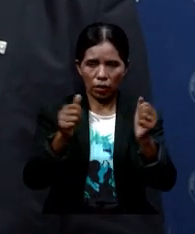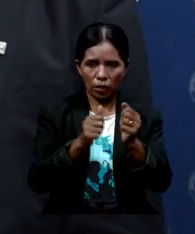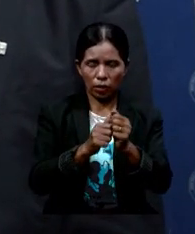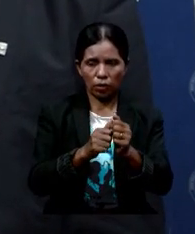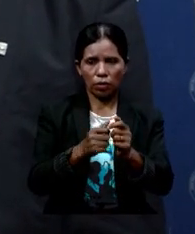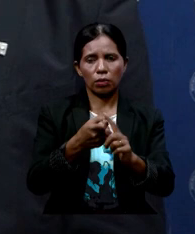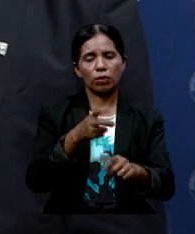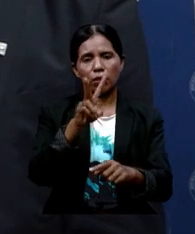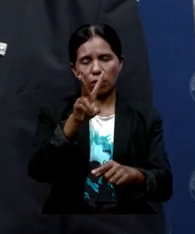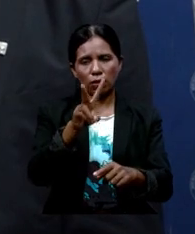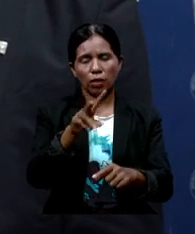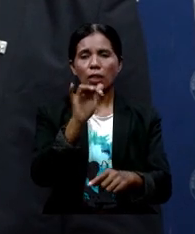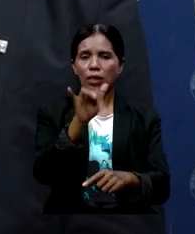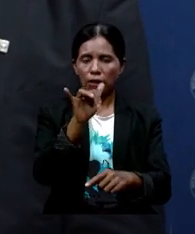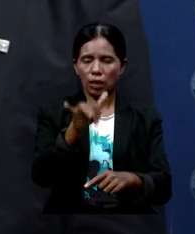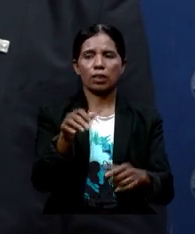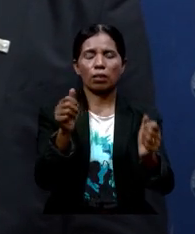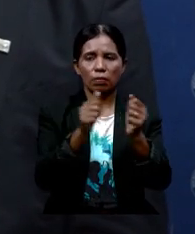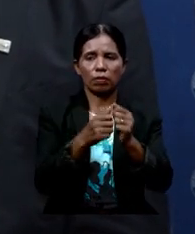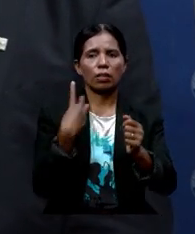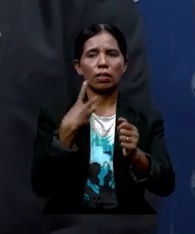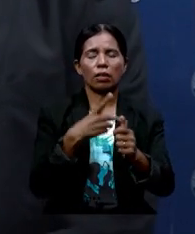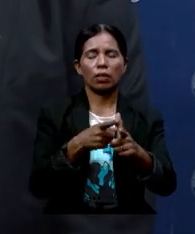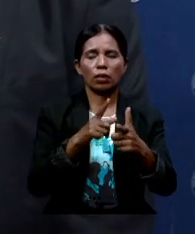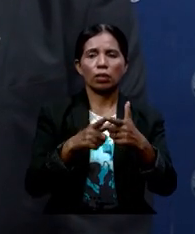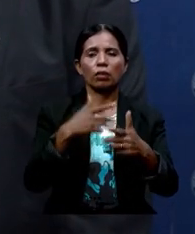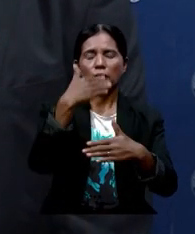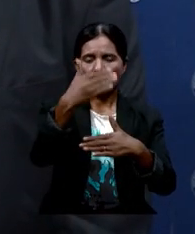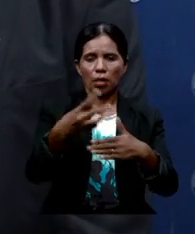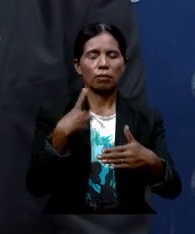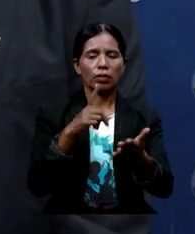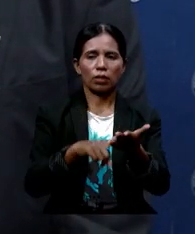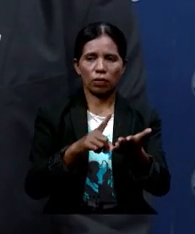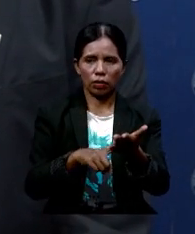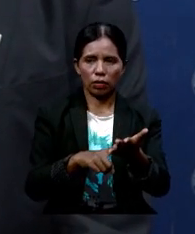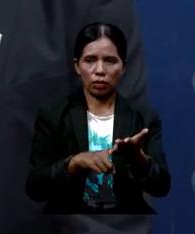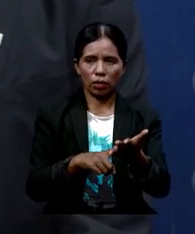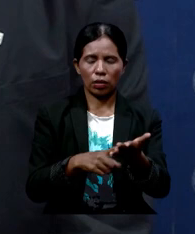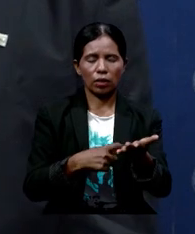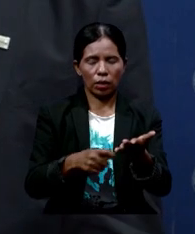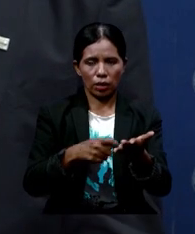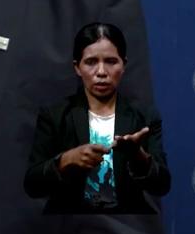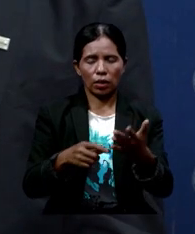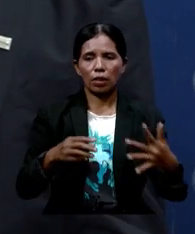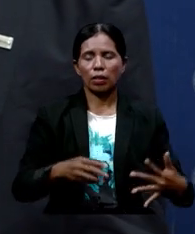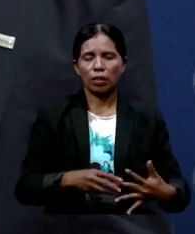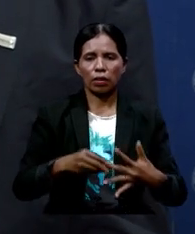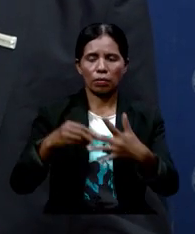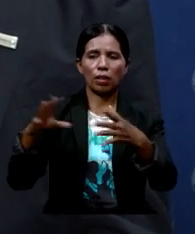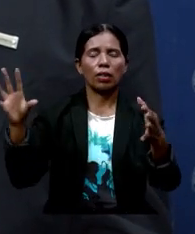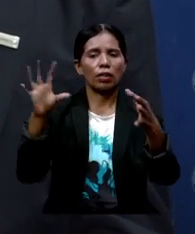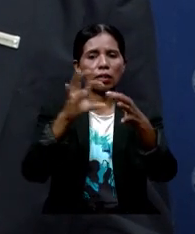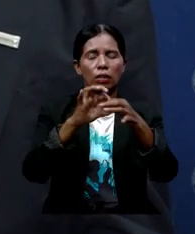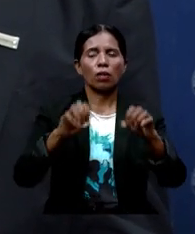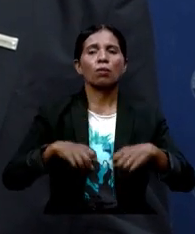rua concorda ona para etapa firmai a missa halo discussão mais técnico liutang que liu ligado ao unsa